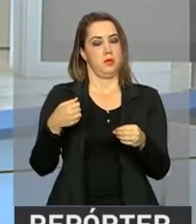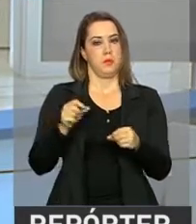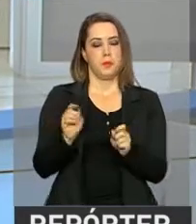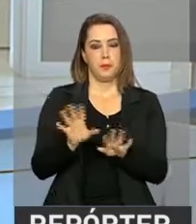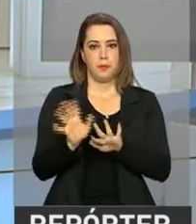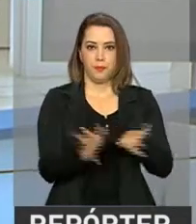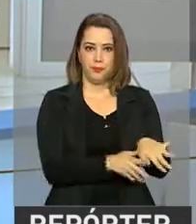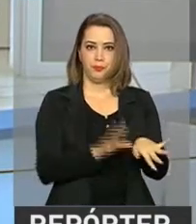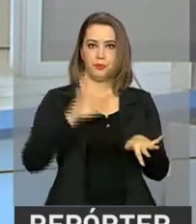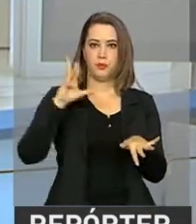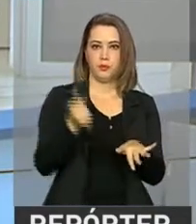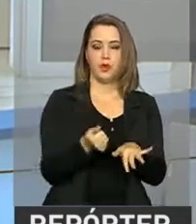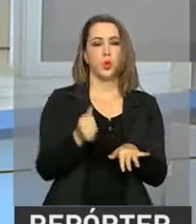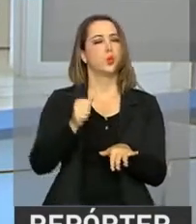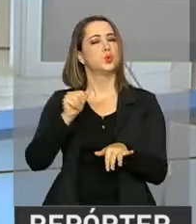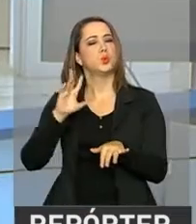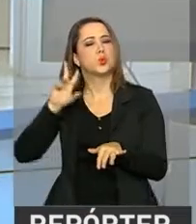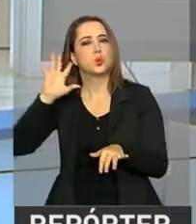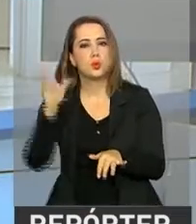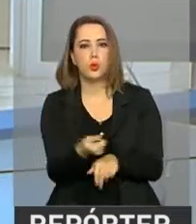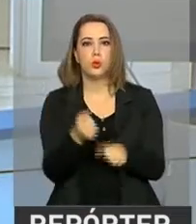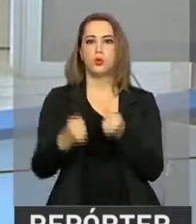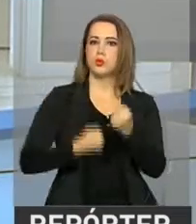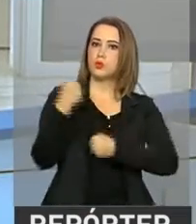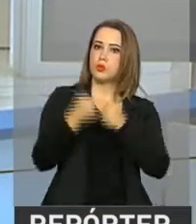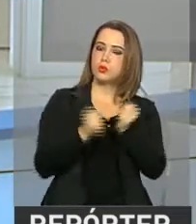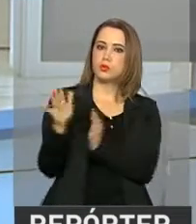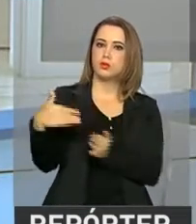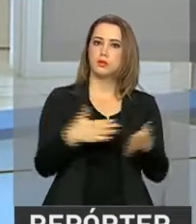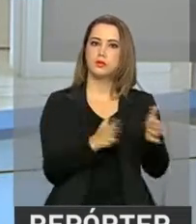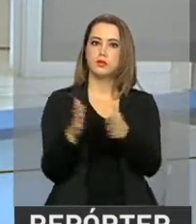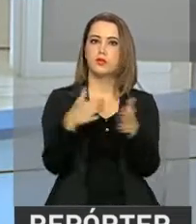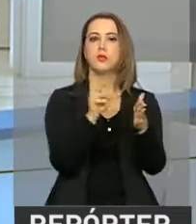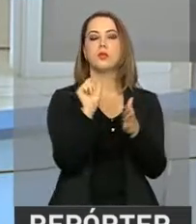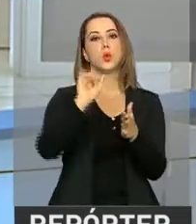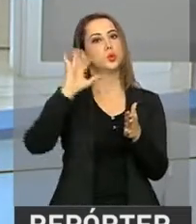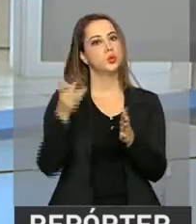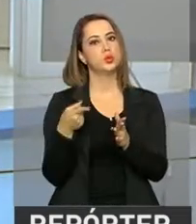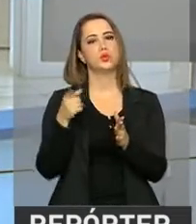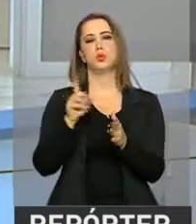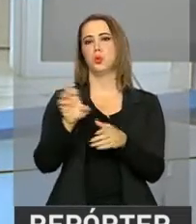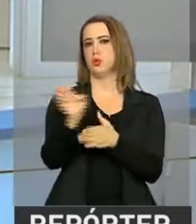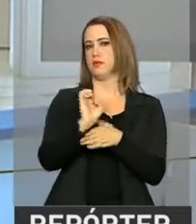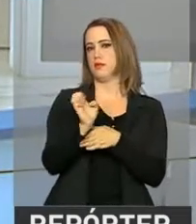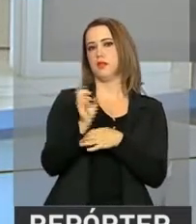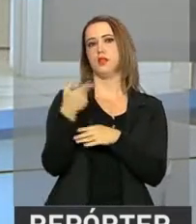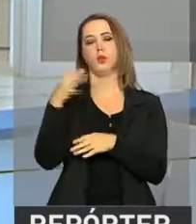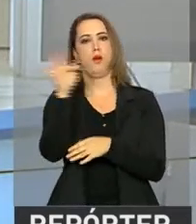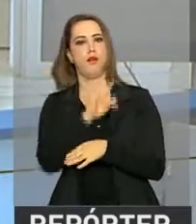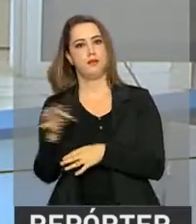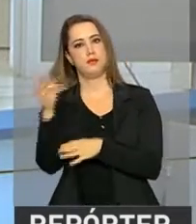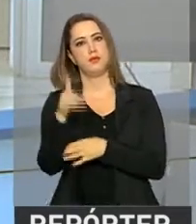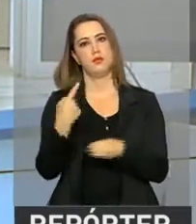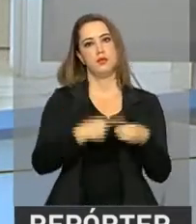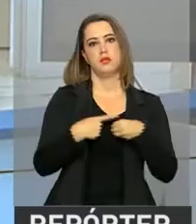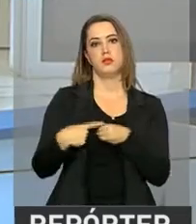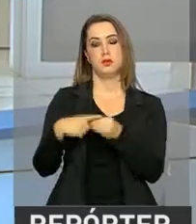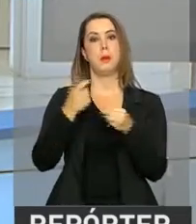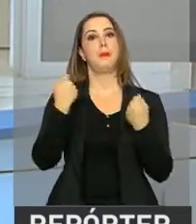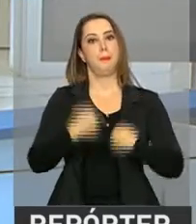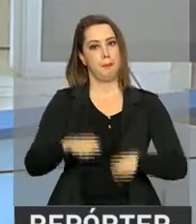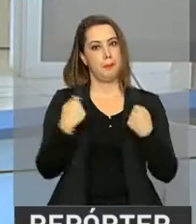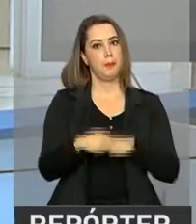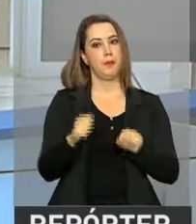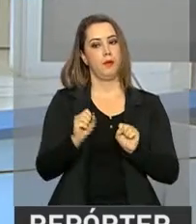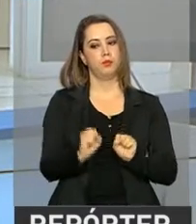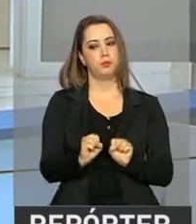veículos que trafegam pelas rodovias brasileiras sejam elas federais estaduais ou municipais serão obrigados a